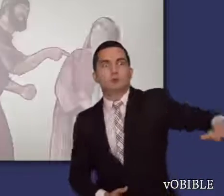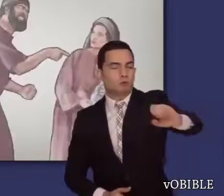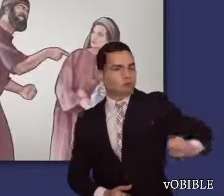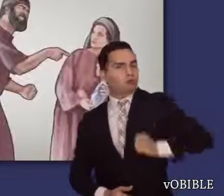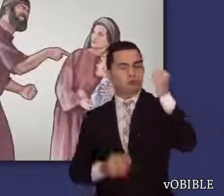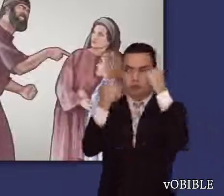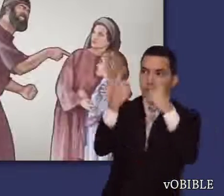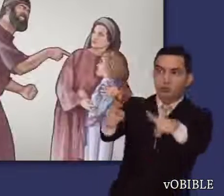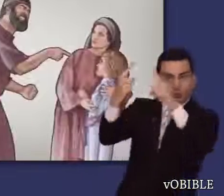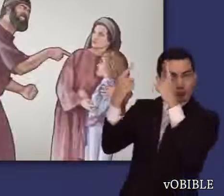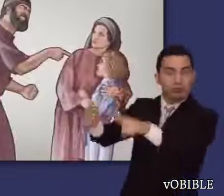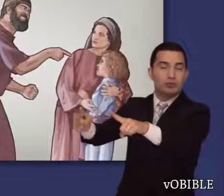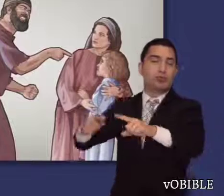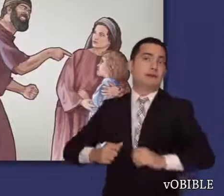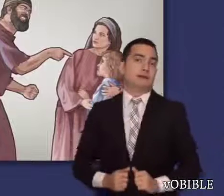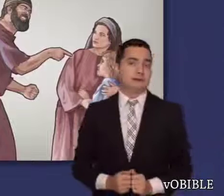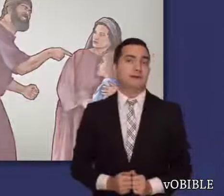ser perseguidos.